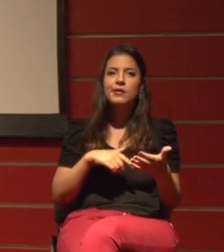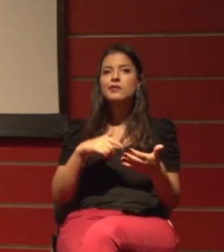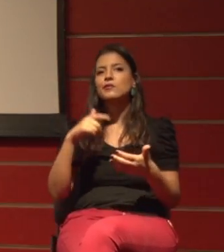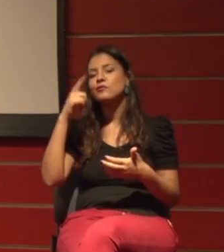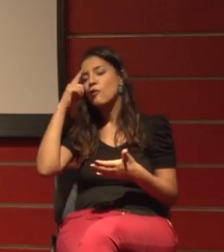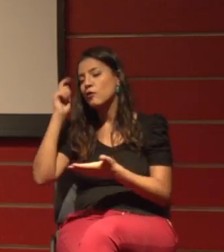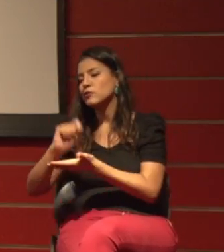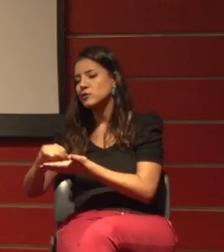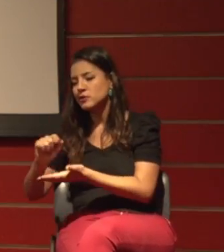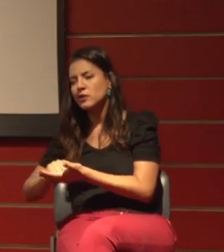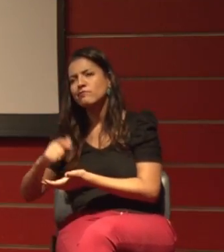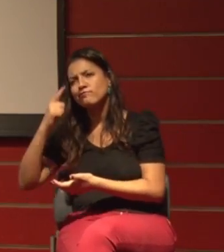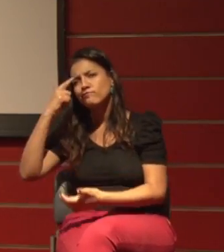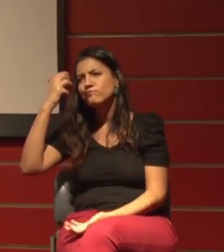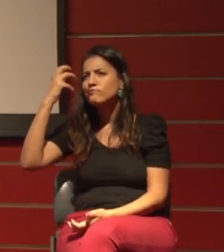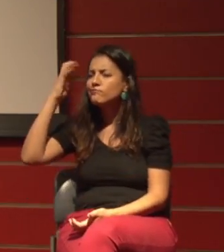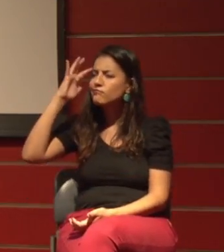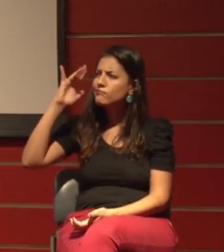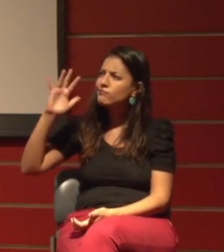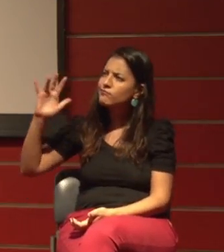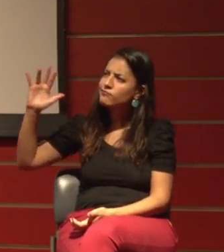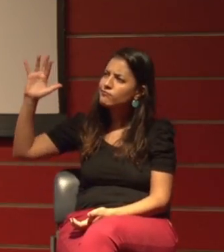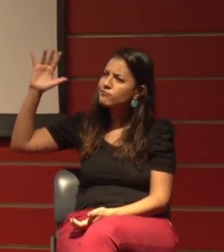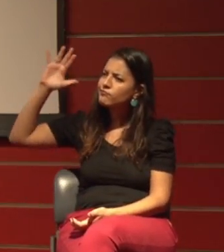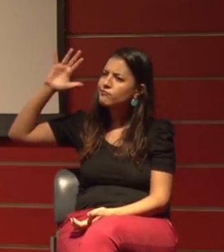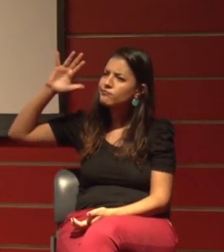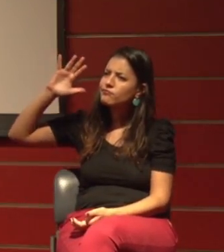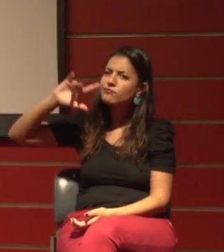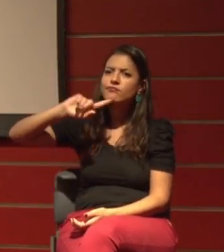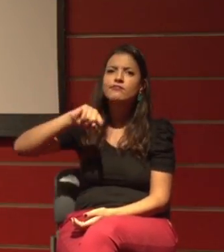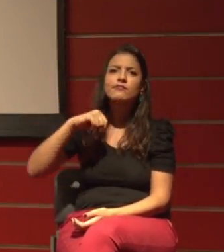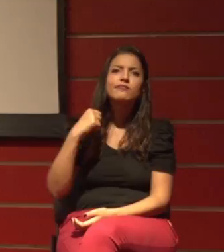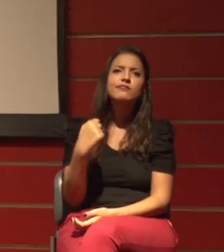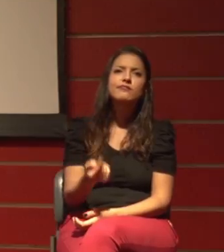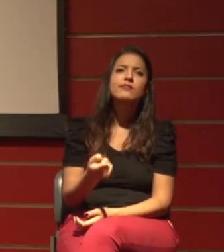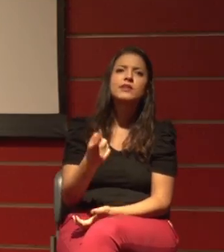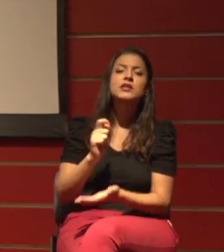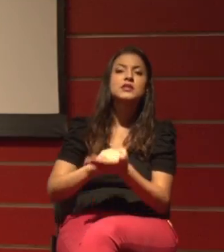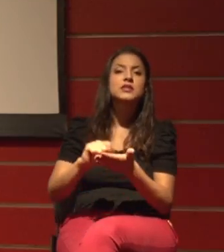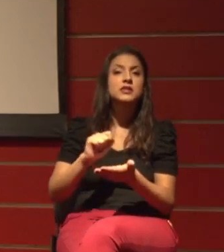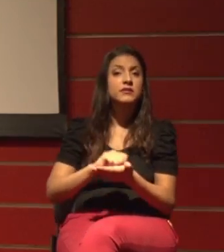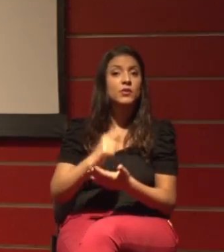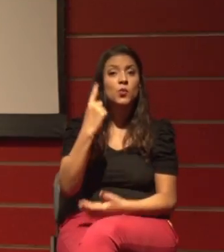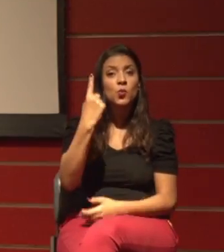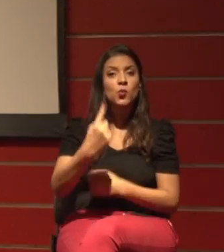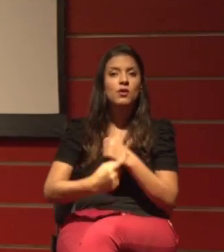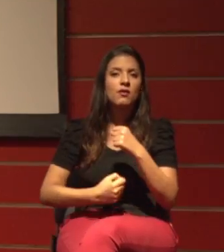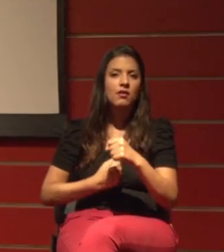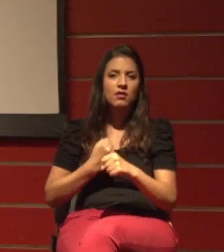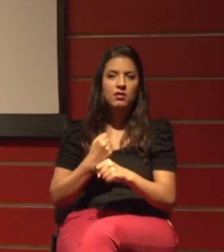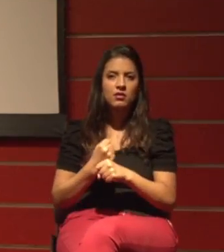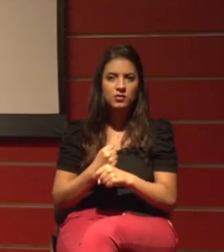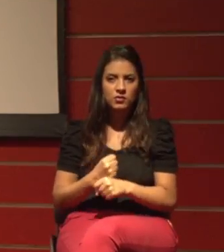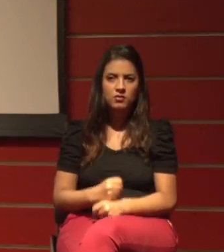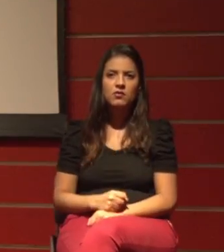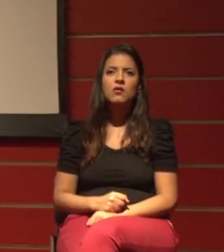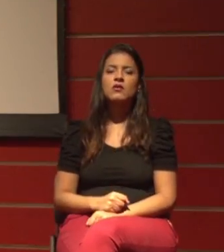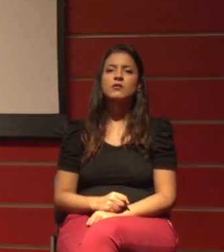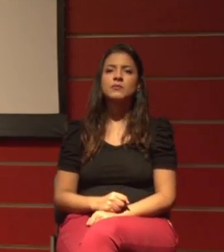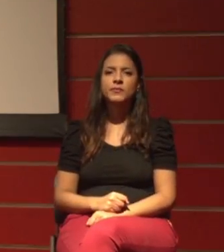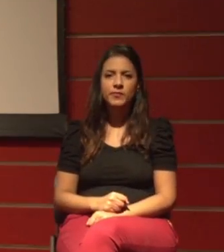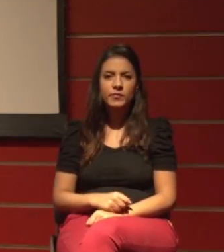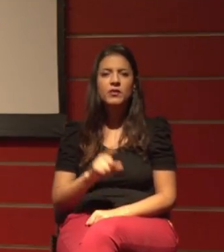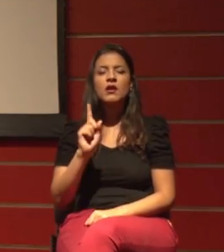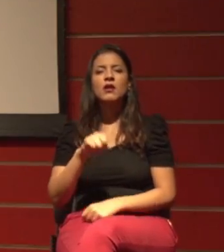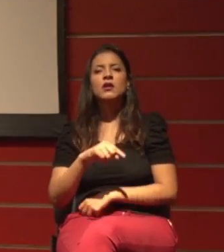cabeça ou alguma coisa no papel depois eu escrevi durante um ano eh foi assim